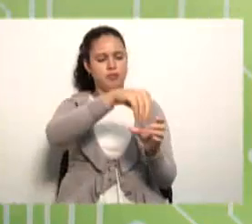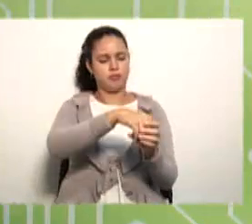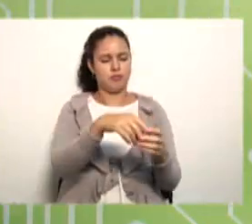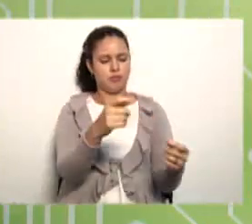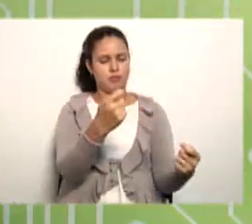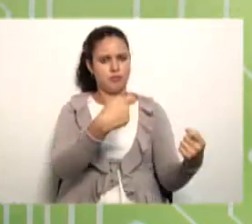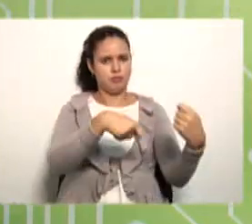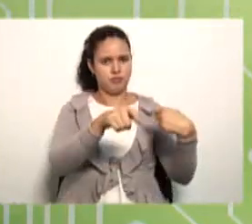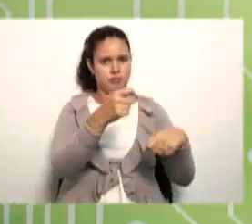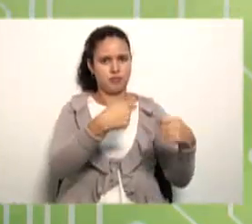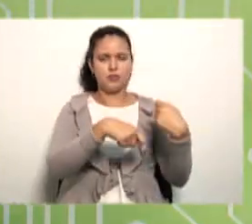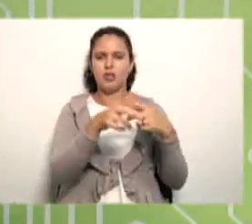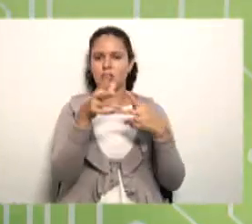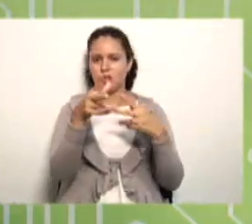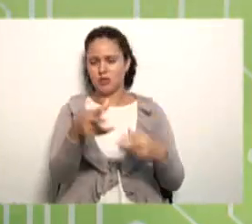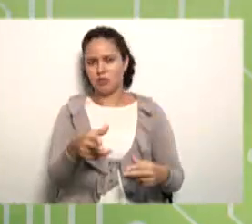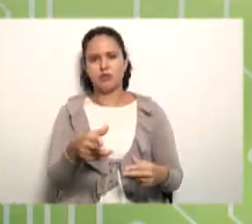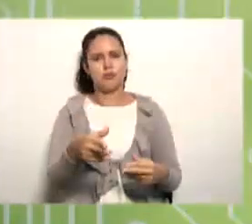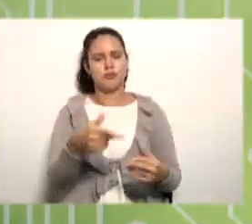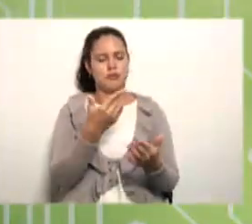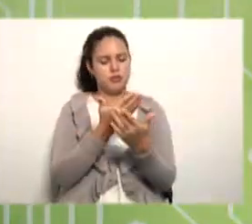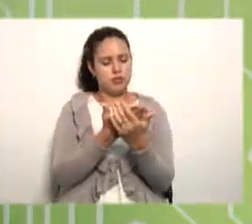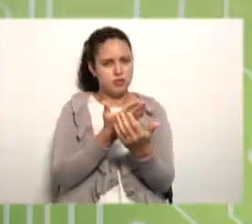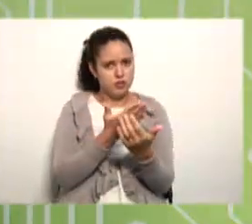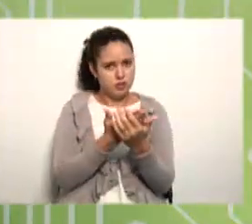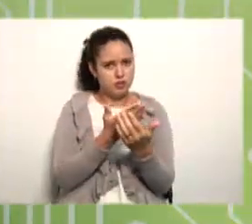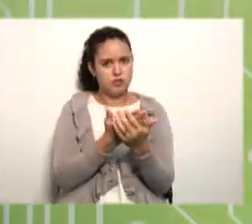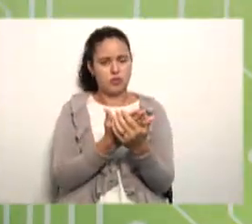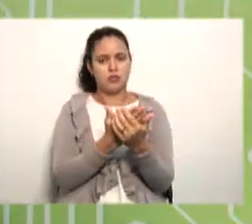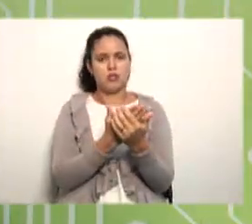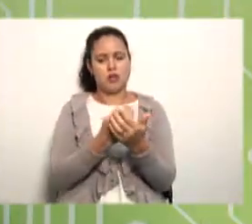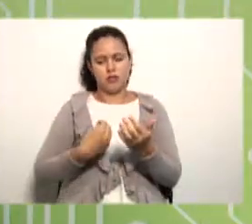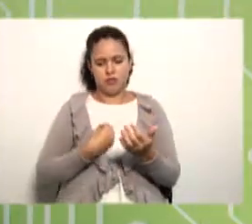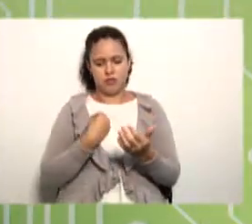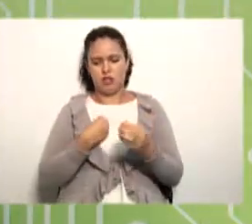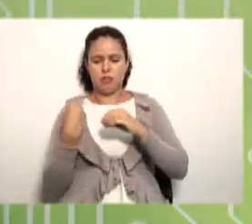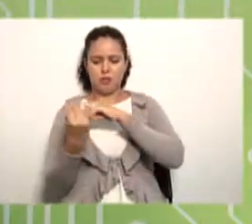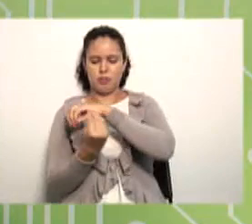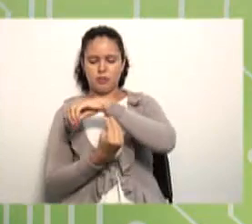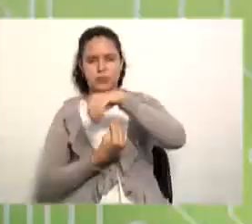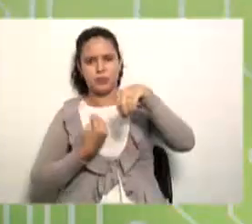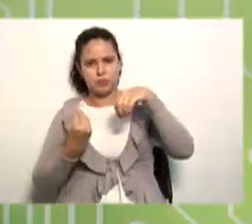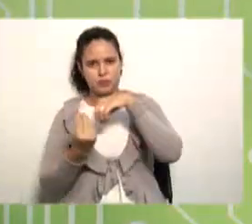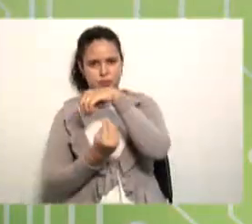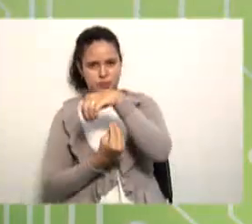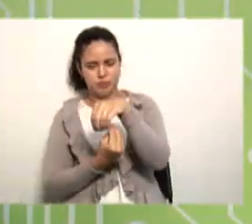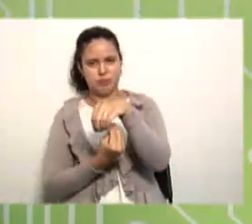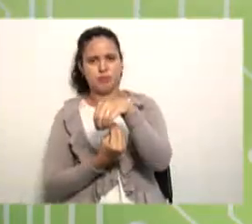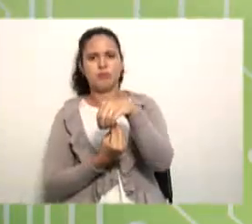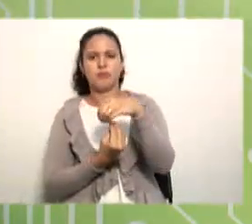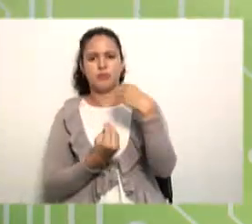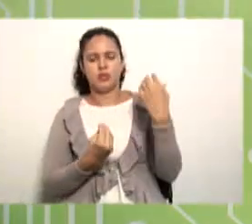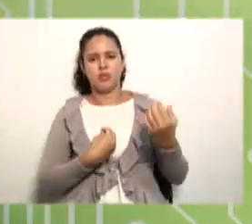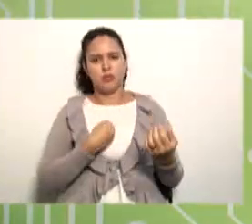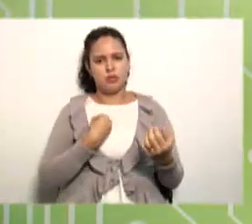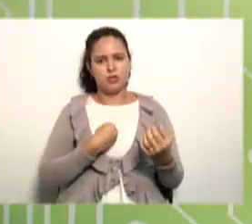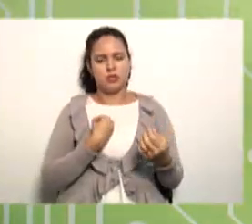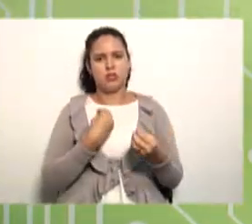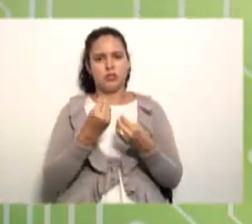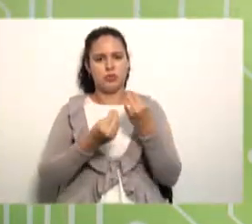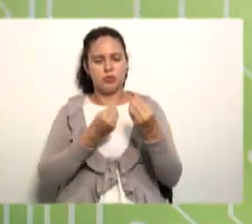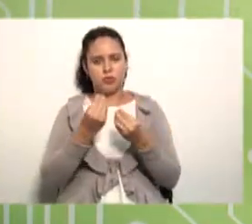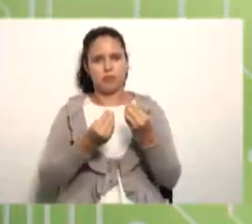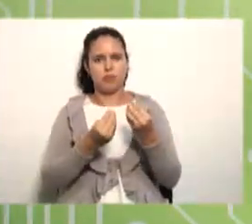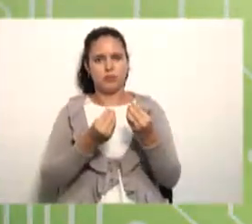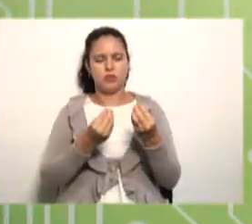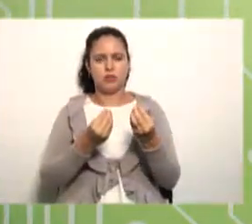economia é o mesmo caso. A economia ela acontece na prática muito misturada. As coisas têm impacto em várias áreas. Por exemplo,